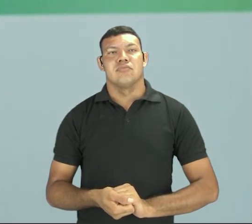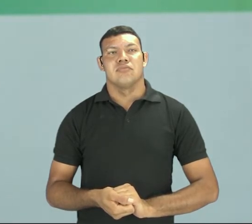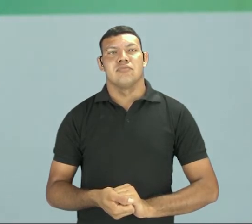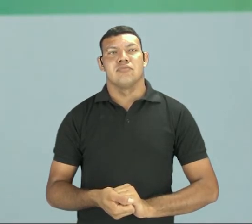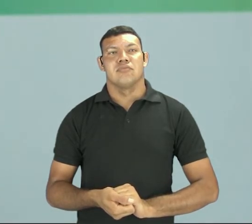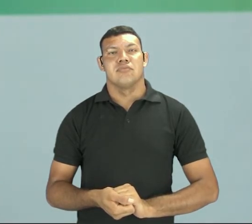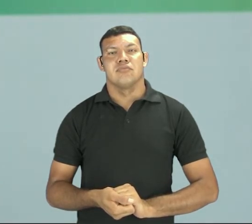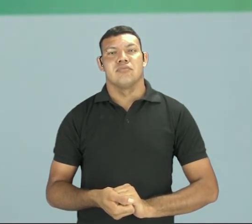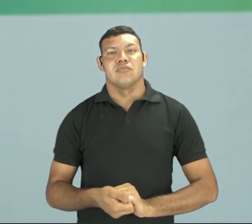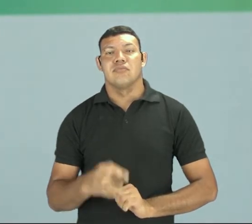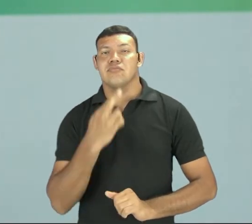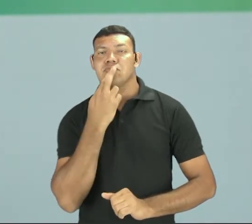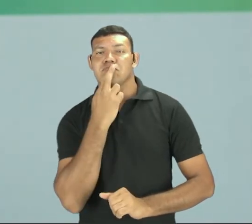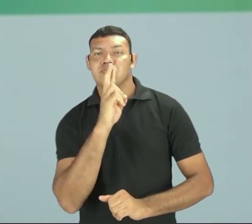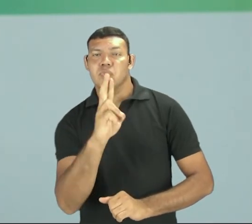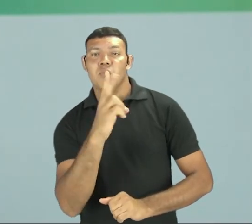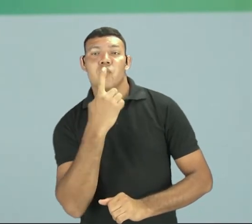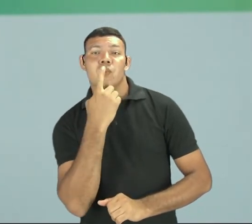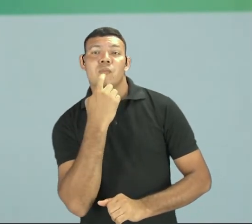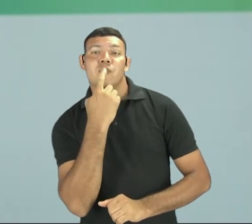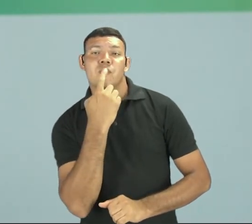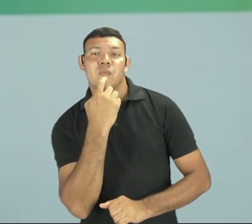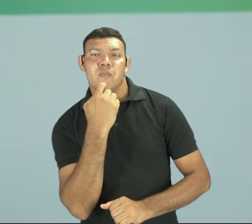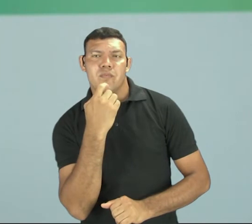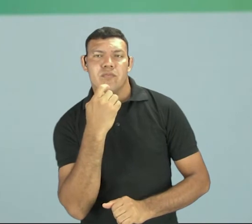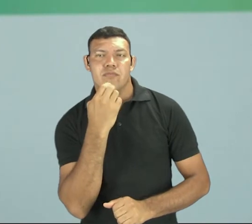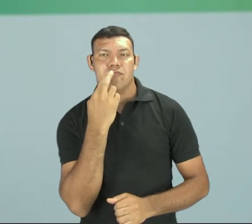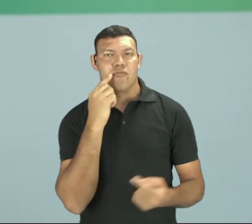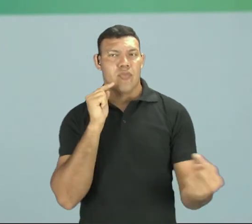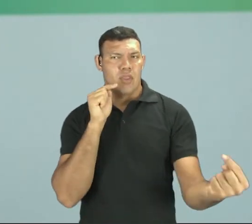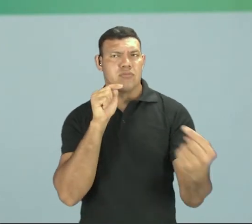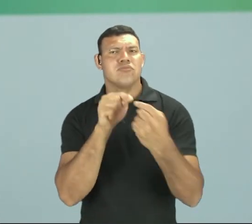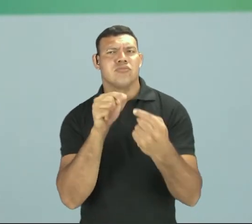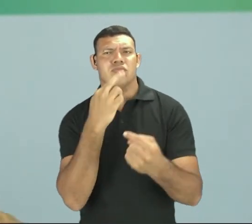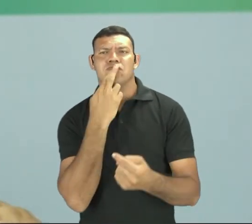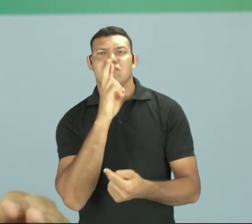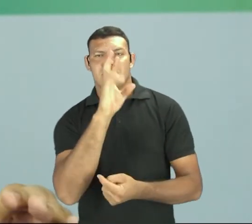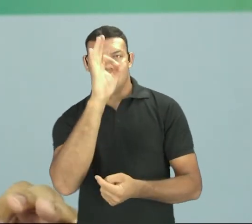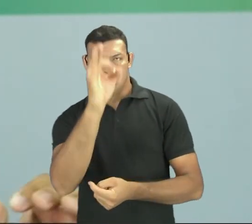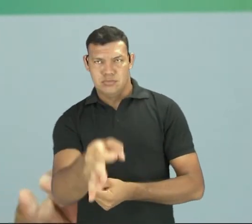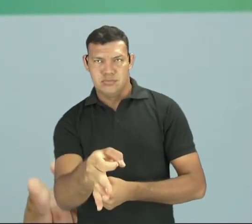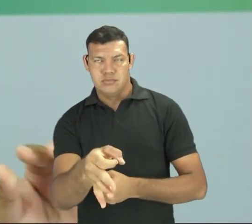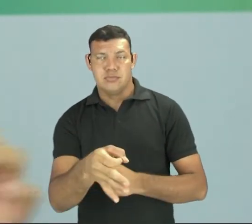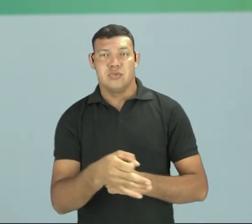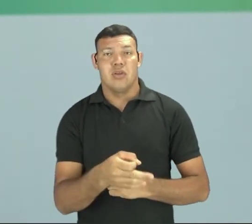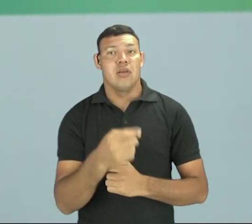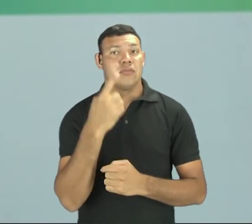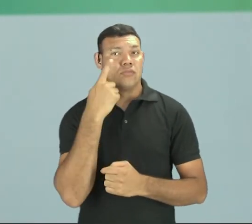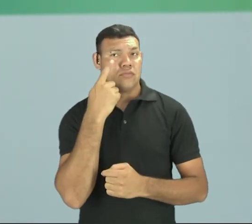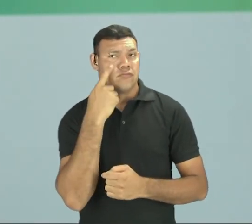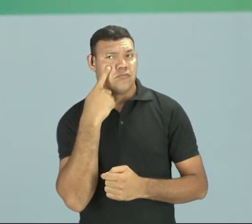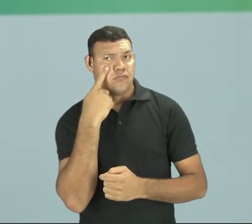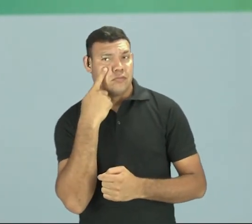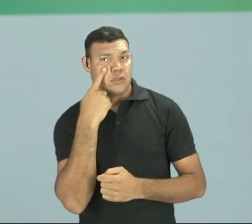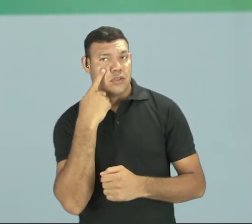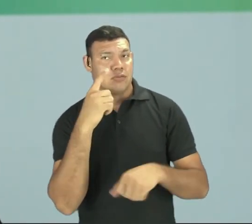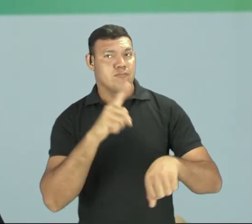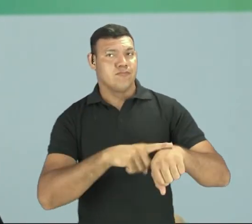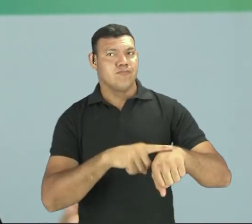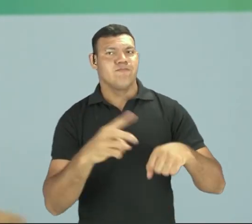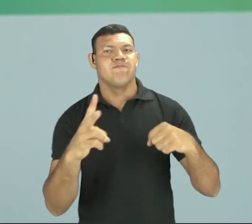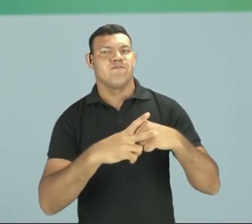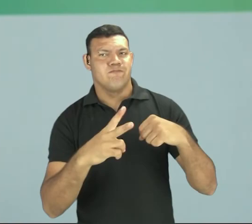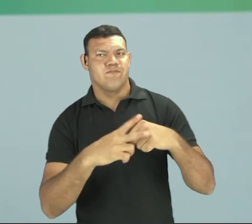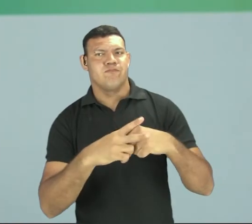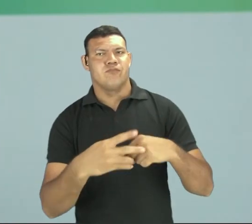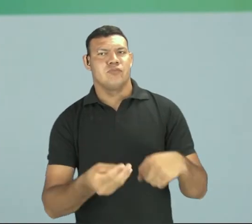bought by the kid. Ok? Então presta atenção, primeiro nós temos o tempo verbal no presente. E como